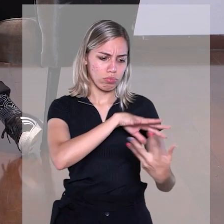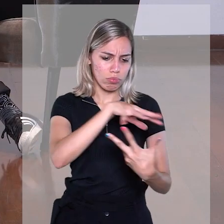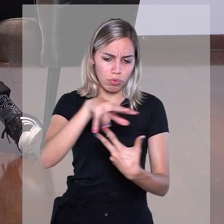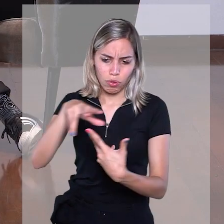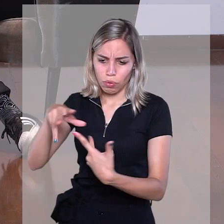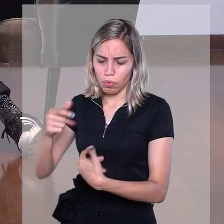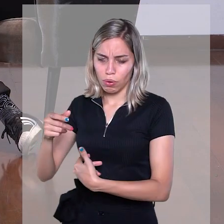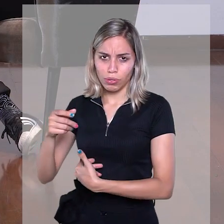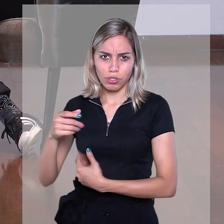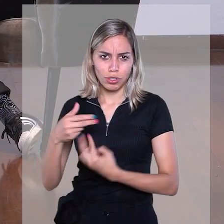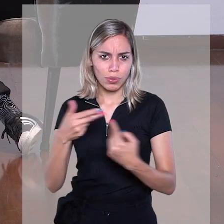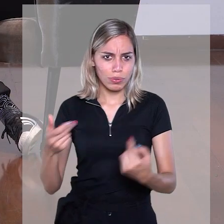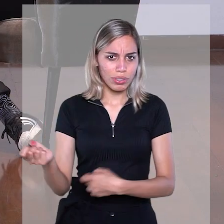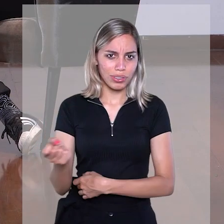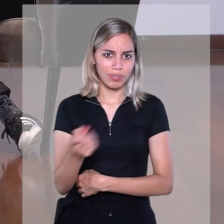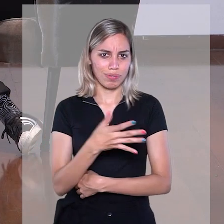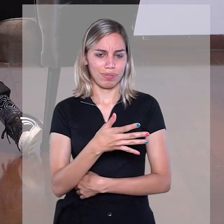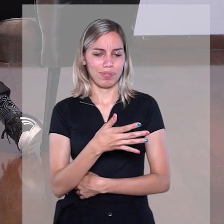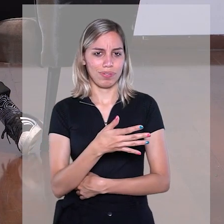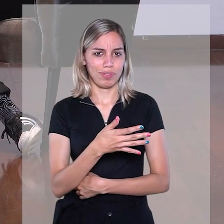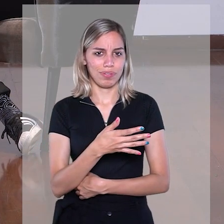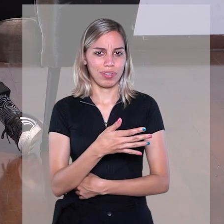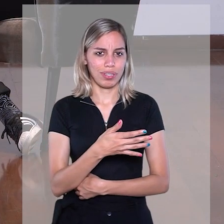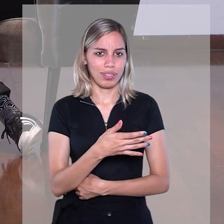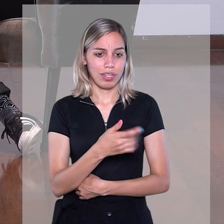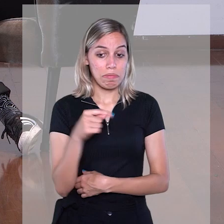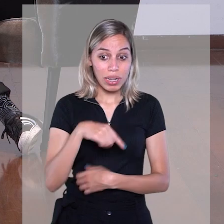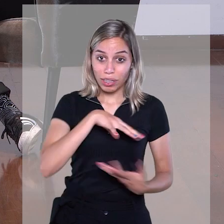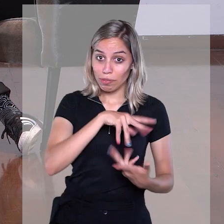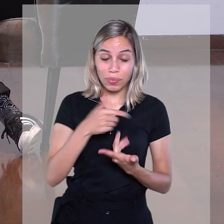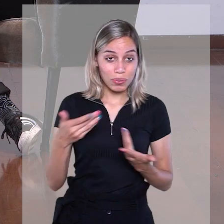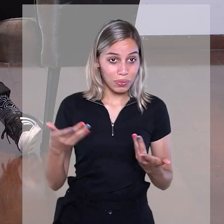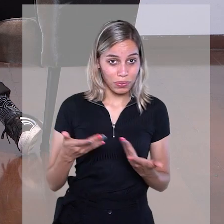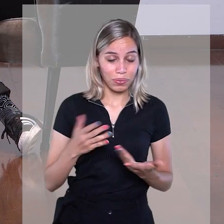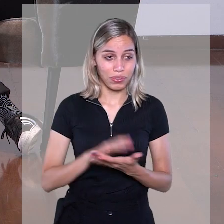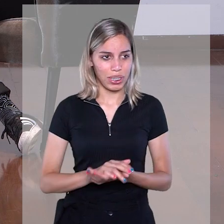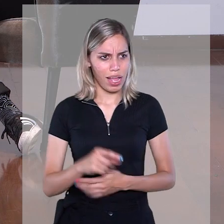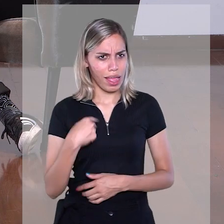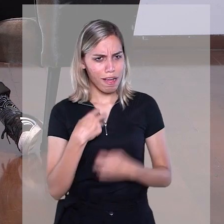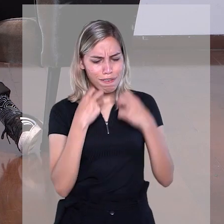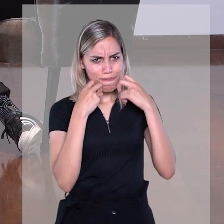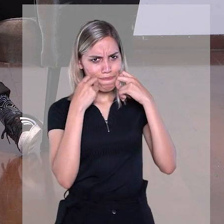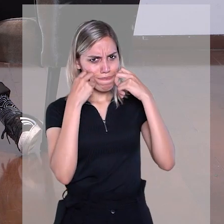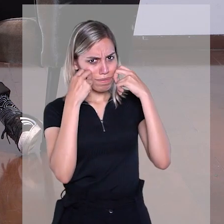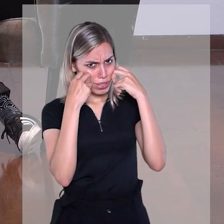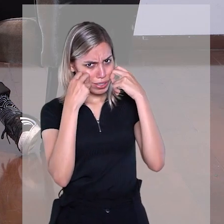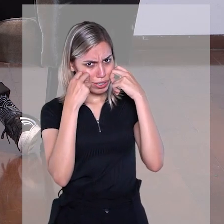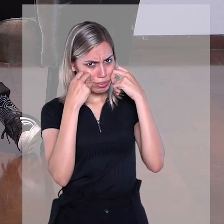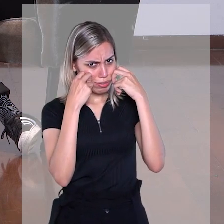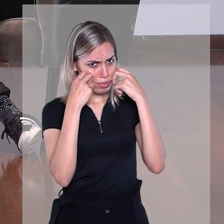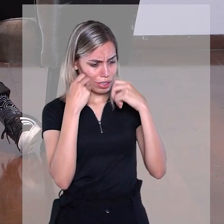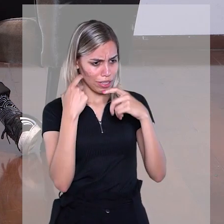extraordinário de novidade para esse mundo que eu tenho vergonha de